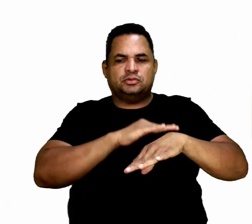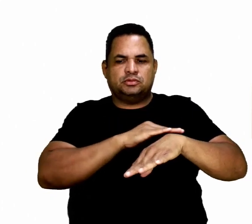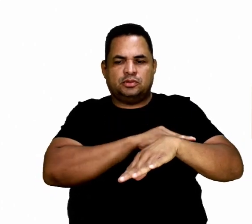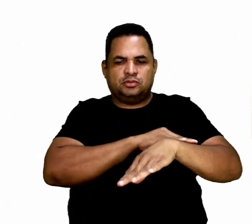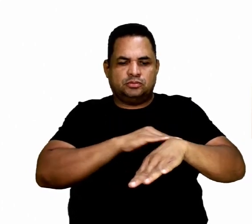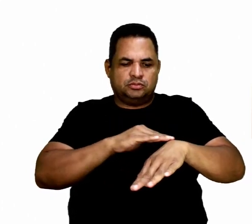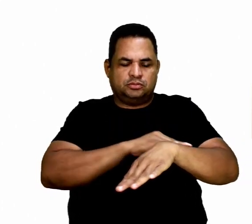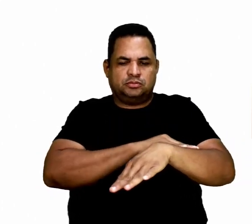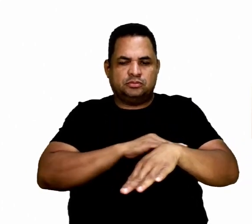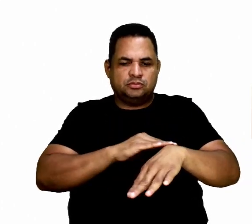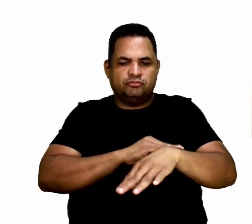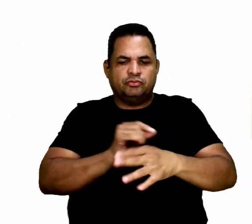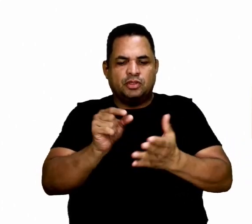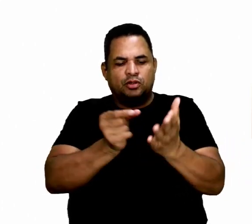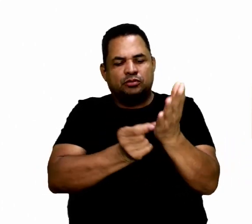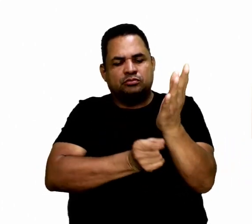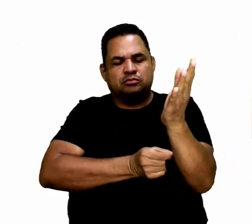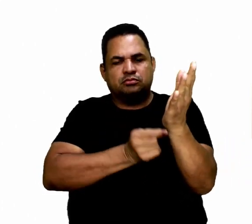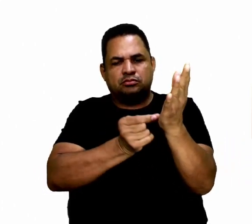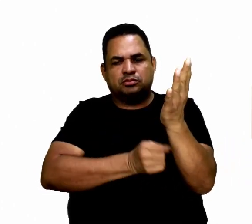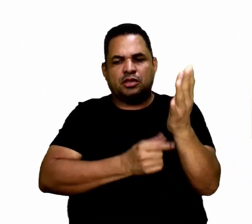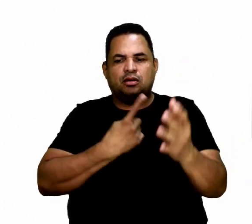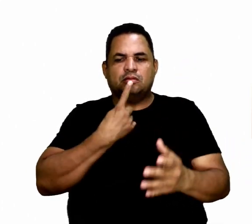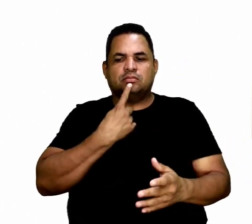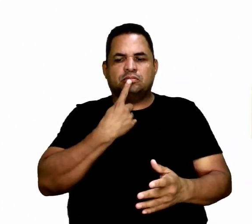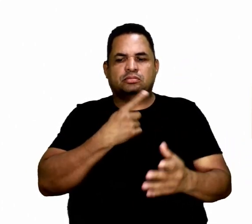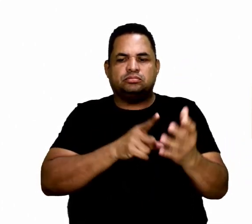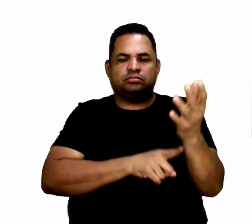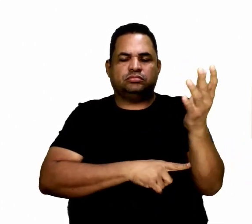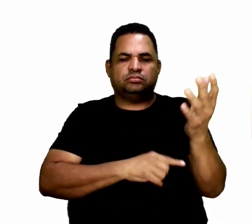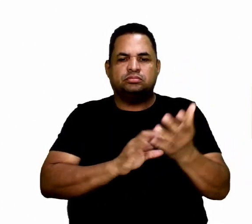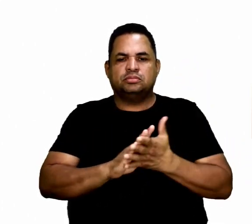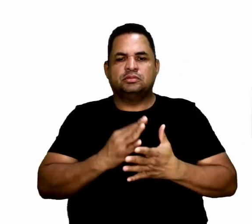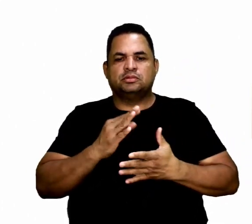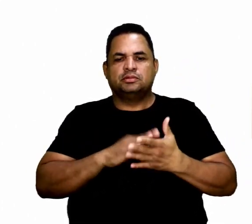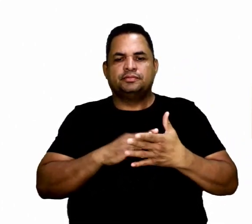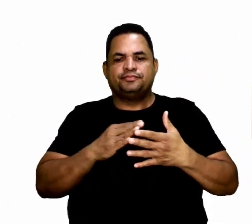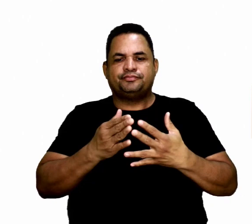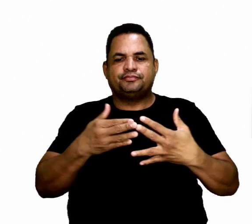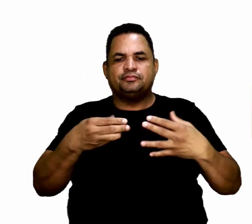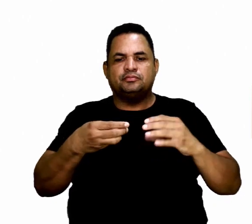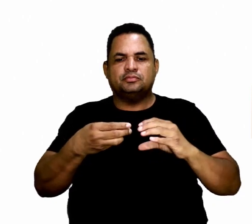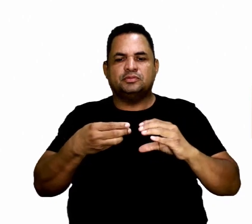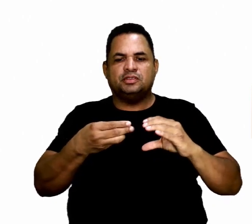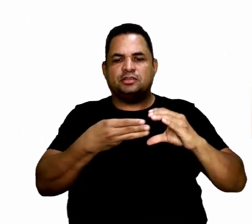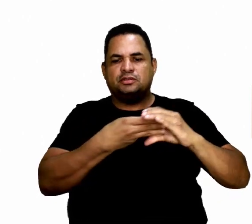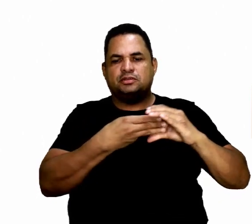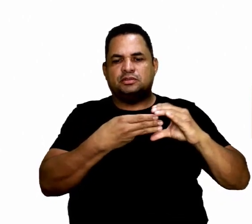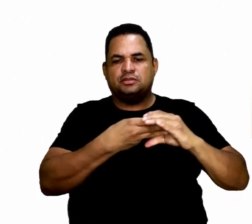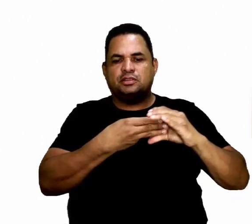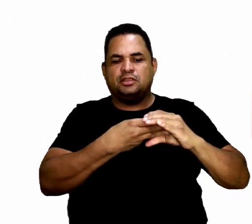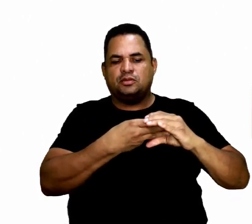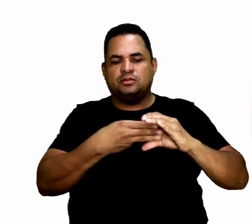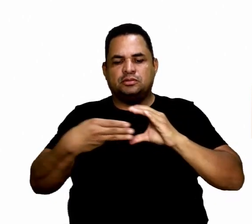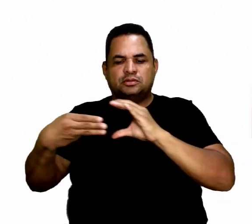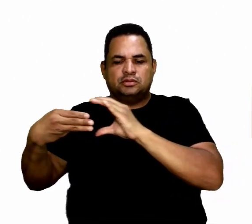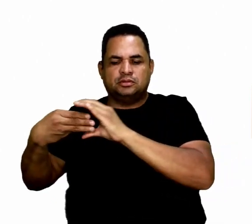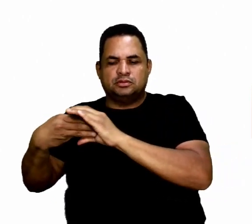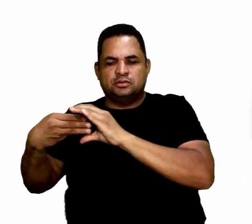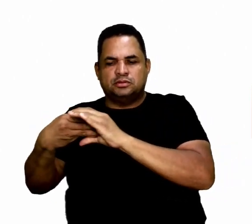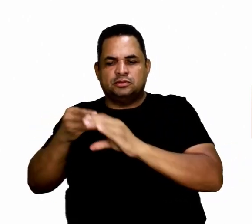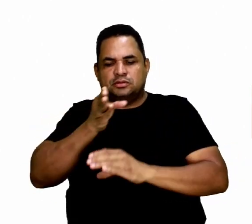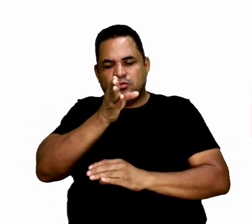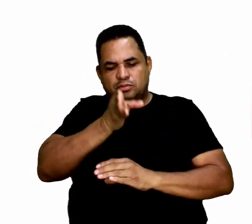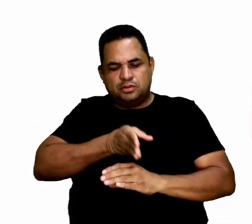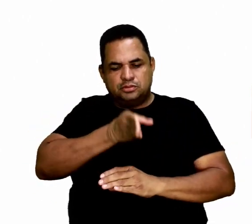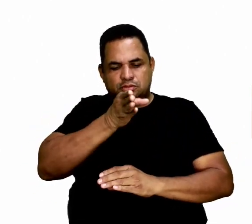Quem corre nos vasos é o sangue. Então, entre as células, entre os tecidos, né, existe aí um líquido